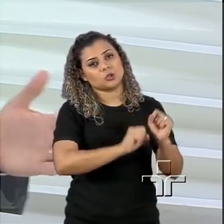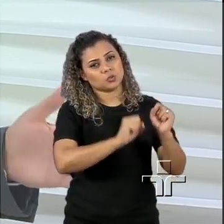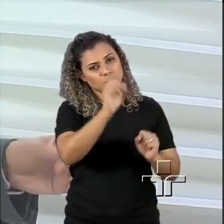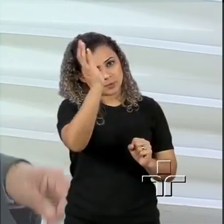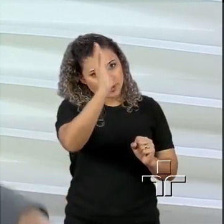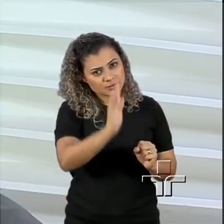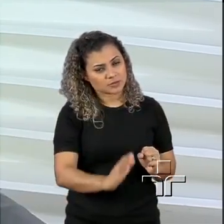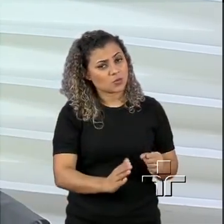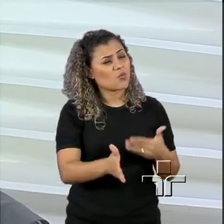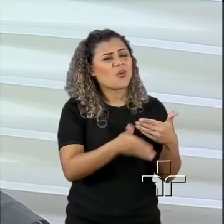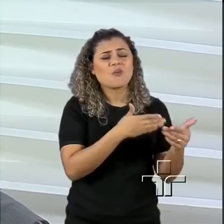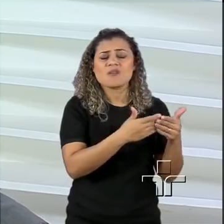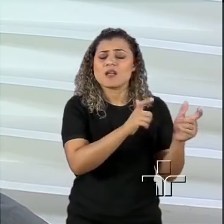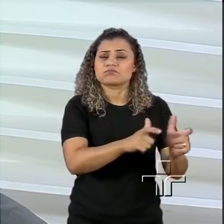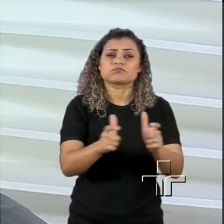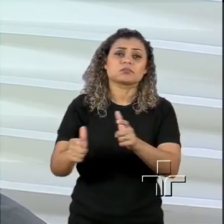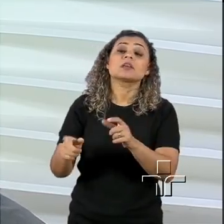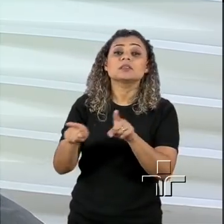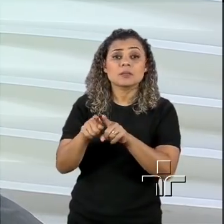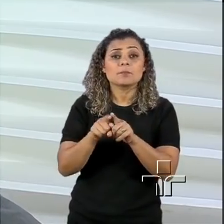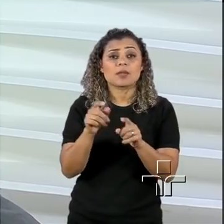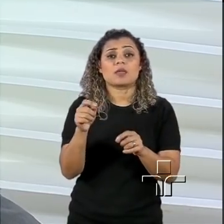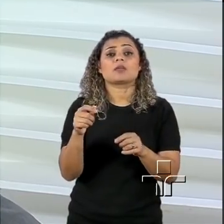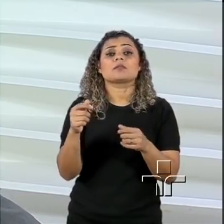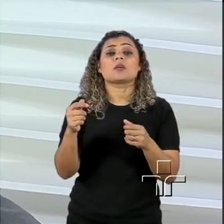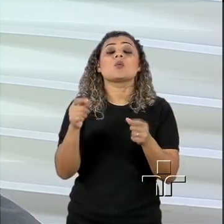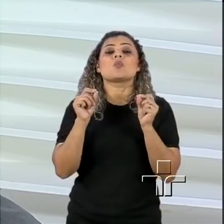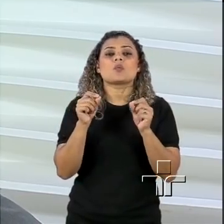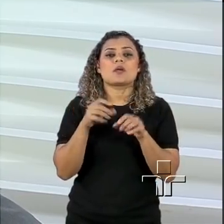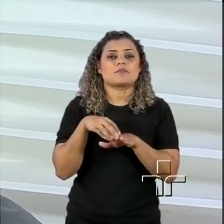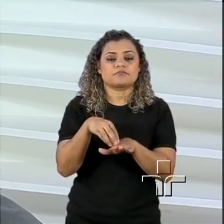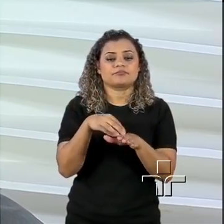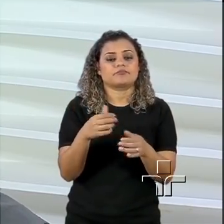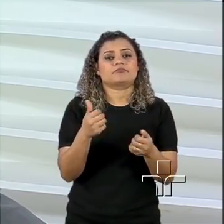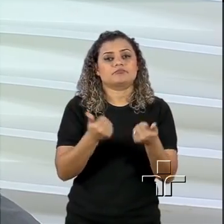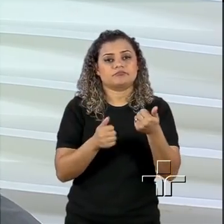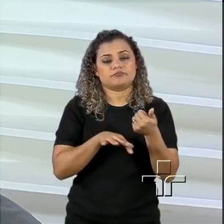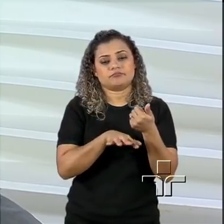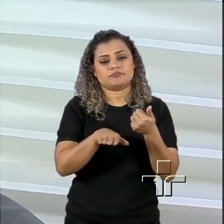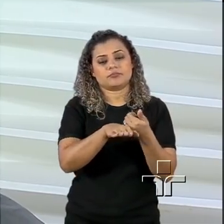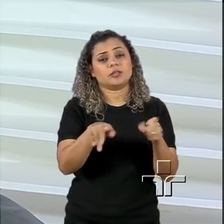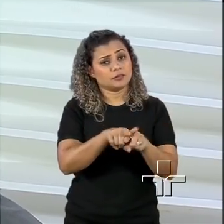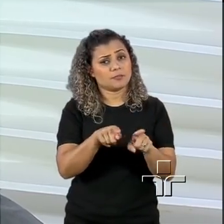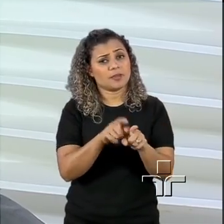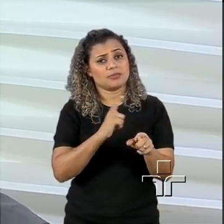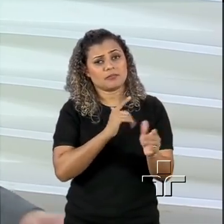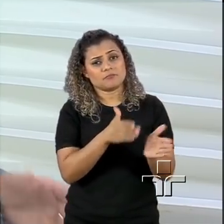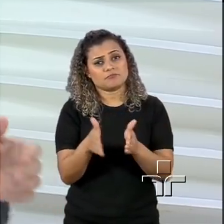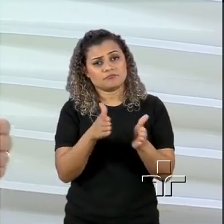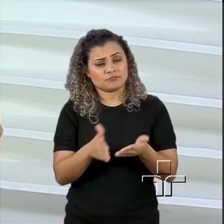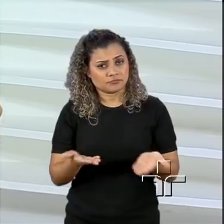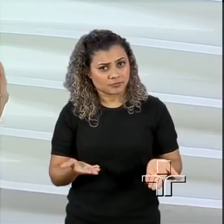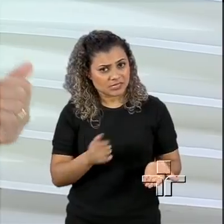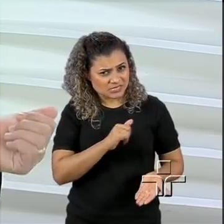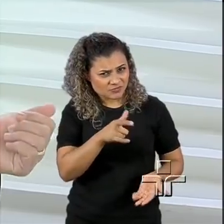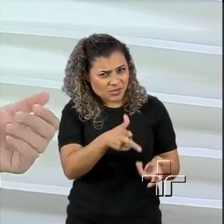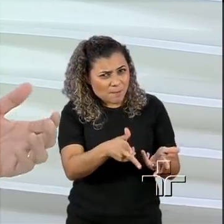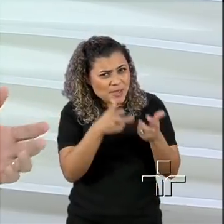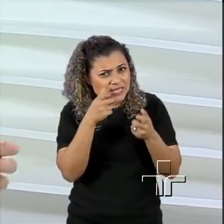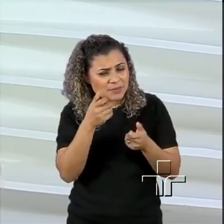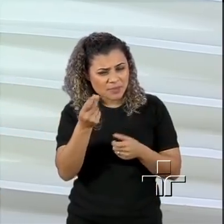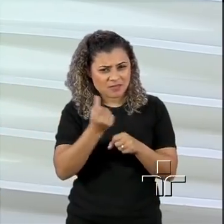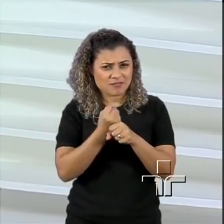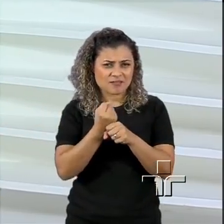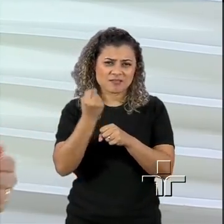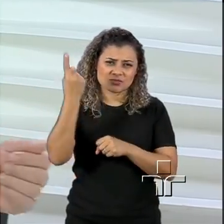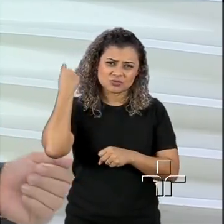de que seja de qualquer segmento, e da automóvel também. Agora, aqui, se você analisar lá atrás,